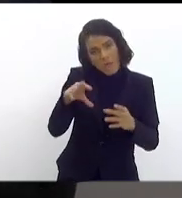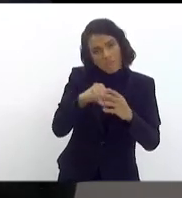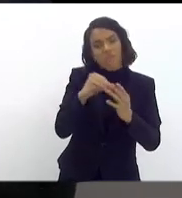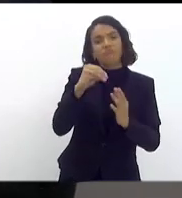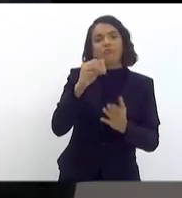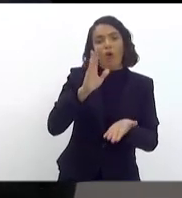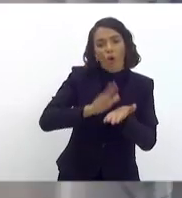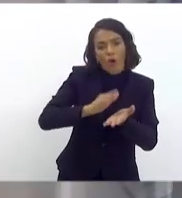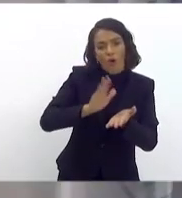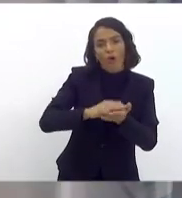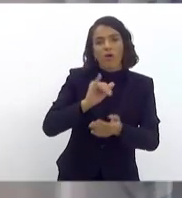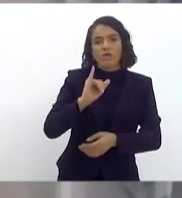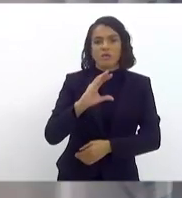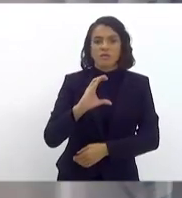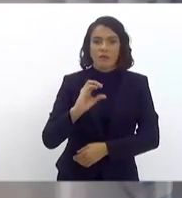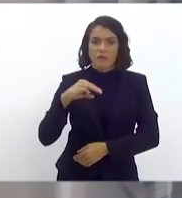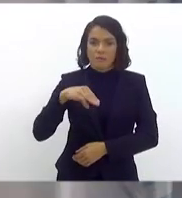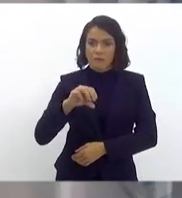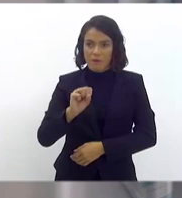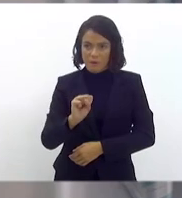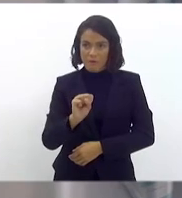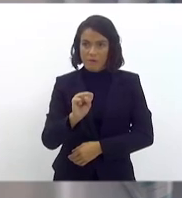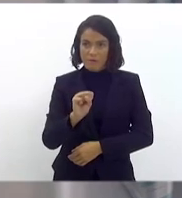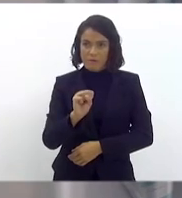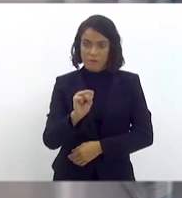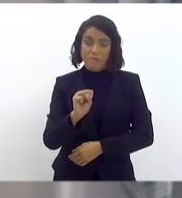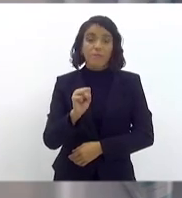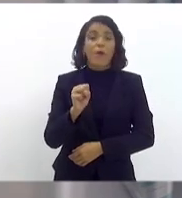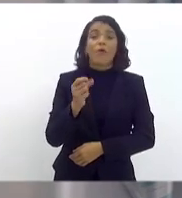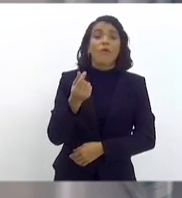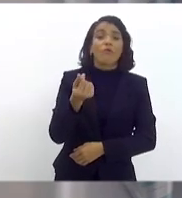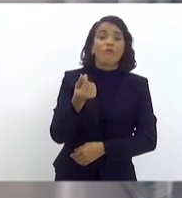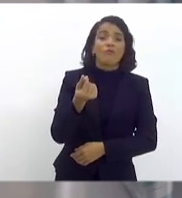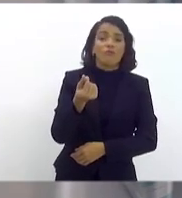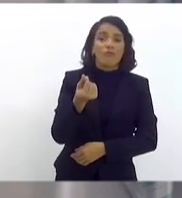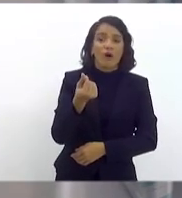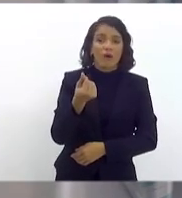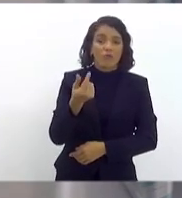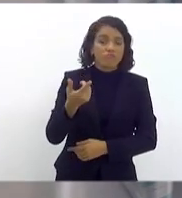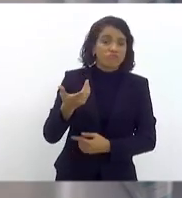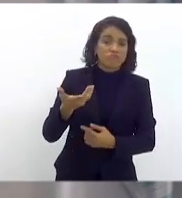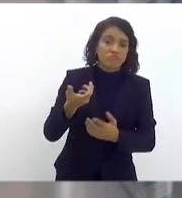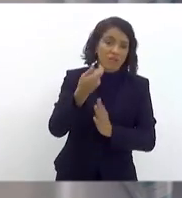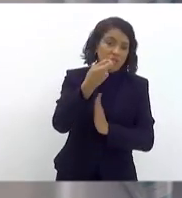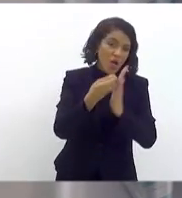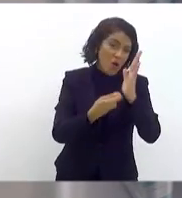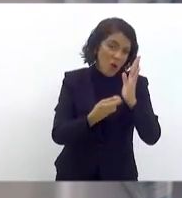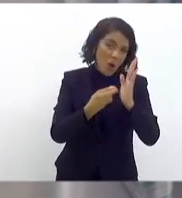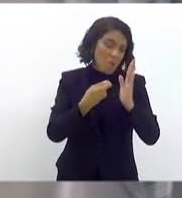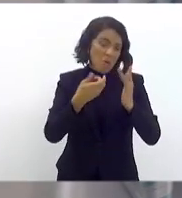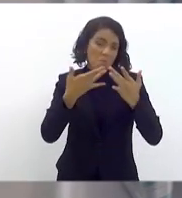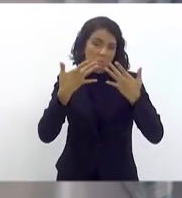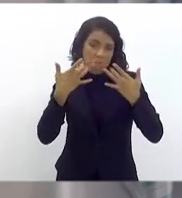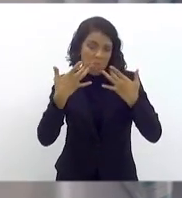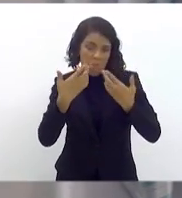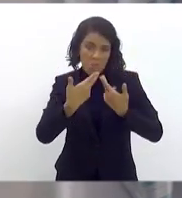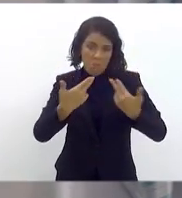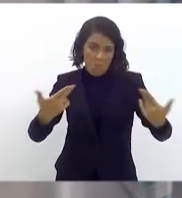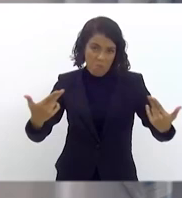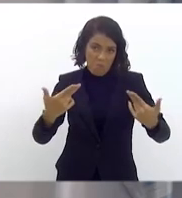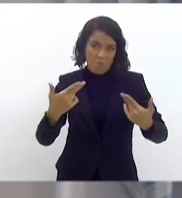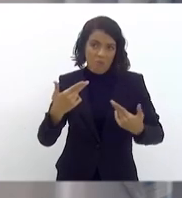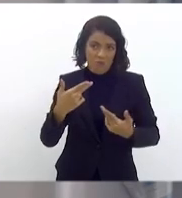ICMS. Então, uma cota à parte dessa obra de arte foi arrecadada pelo ECAD